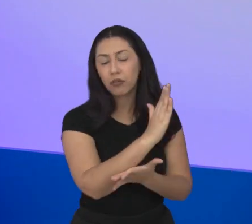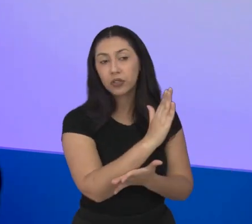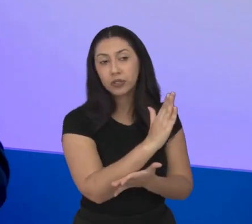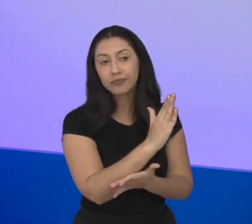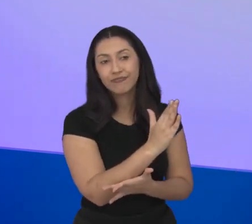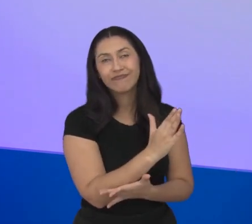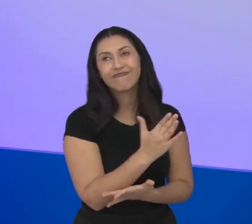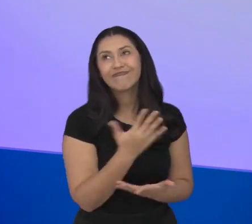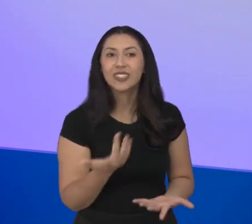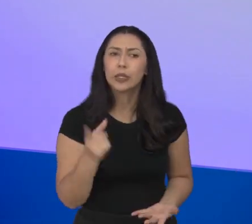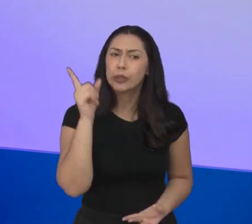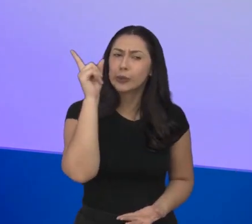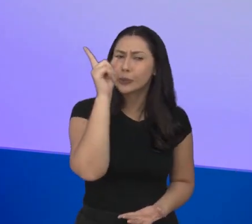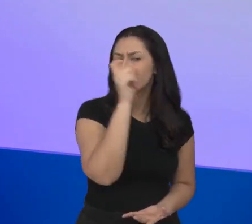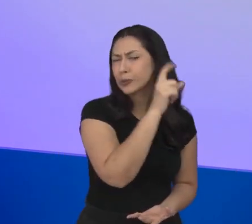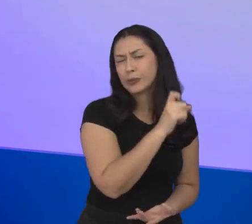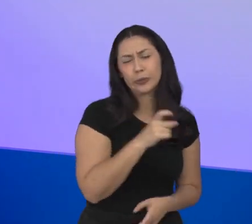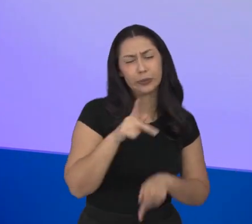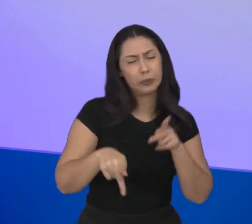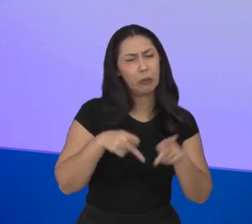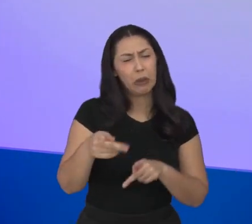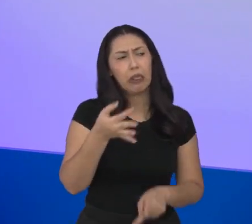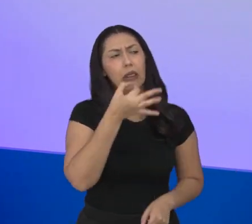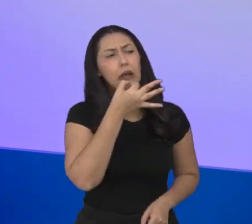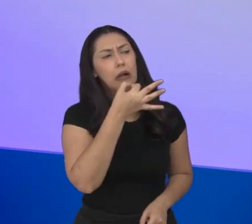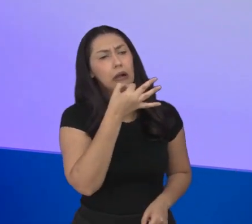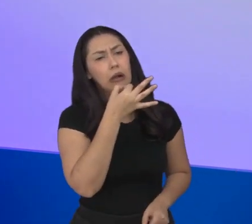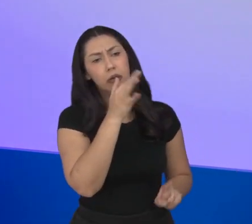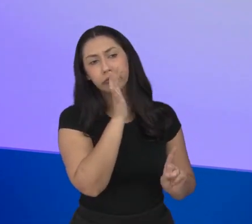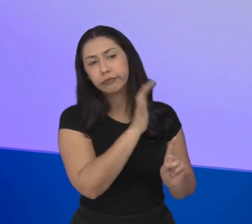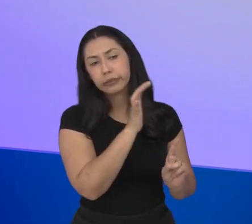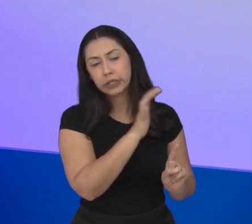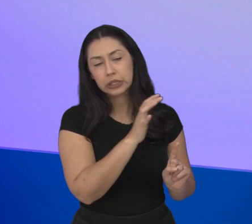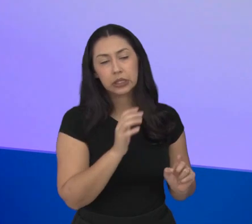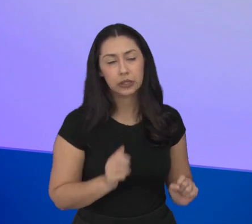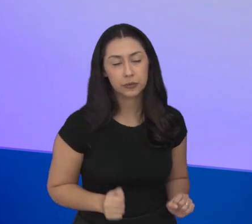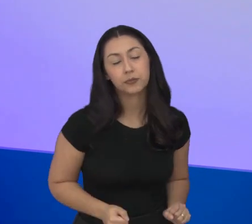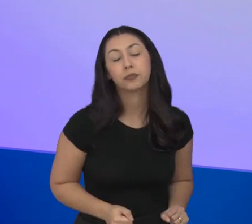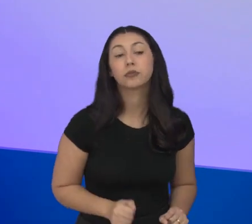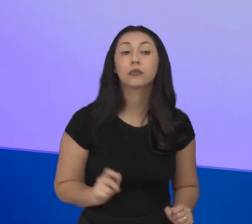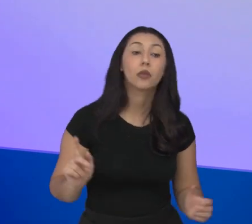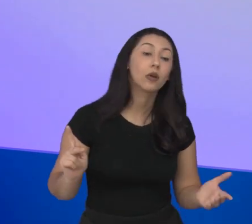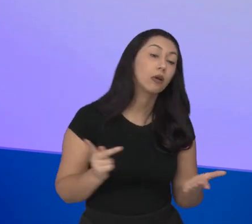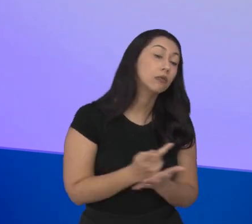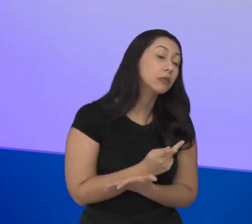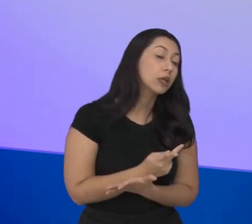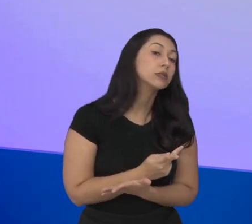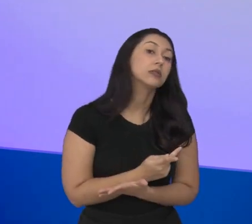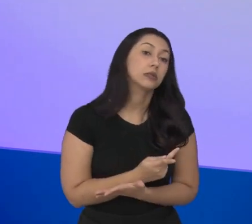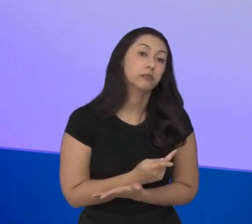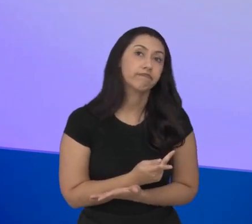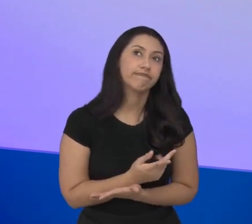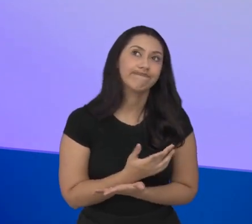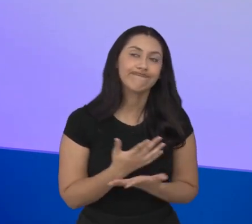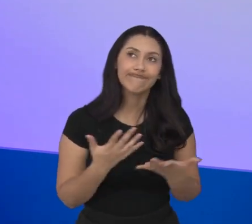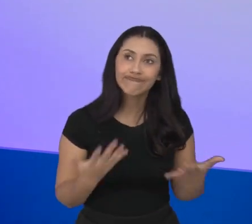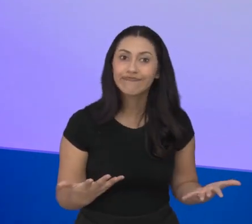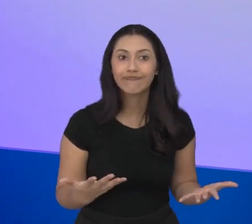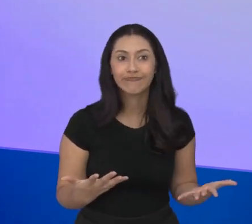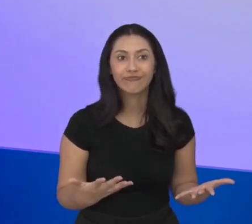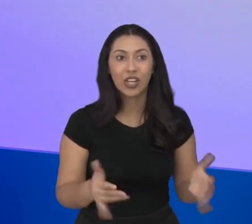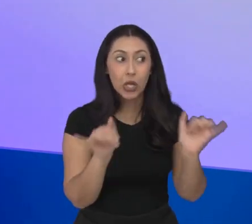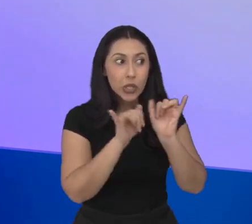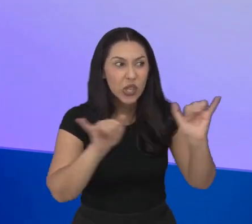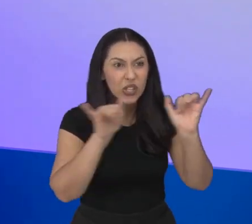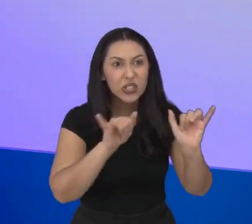Né? Então, dificilmente o apelo popular vai influenciar no Código Civil. o que acontece, e tem acontecido na verdade,